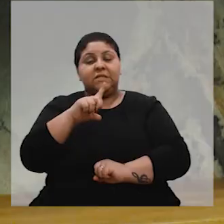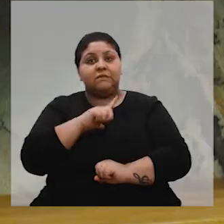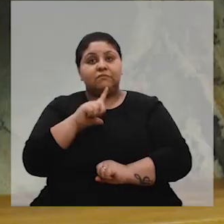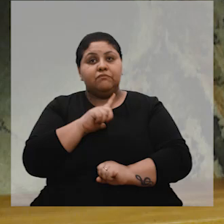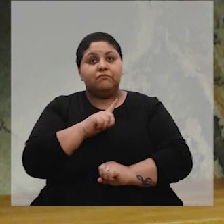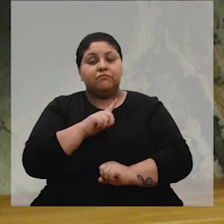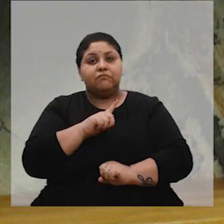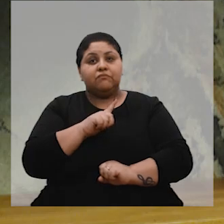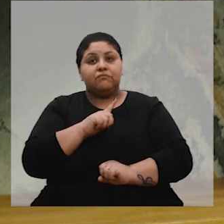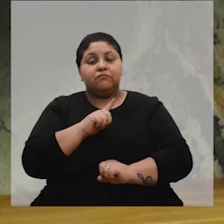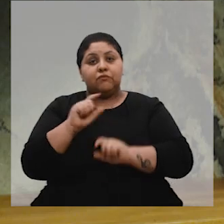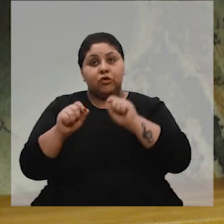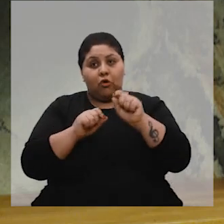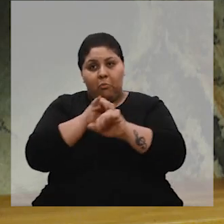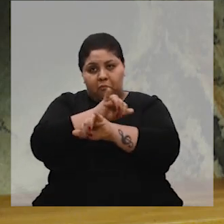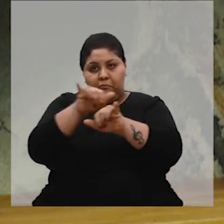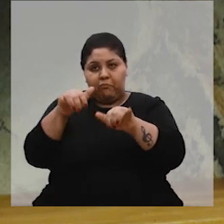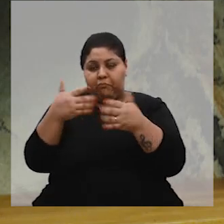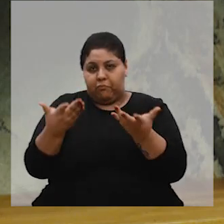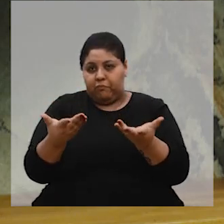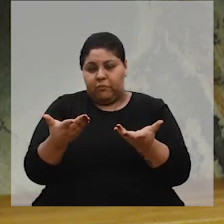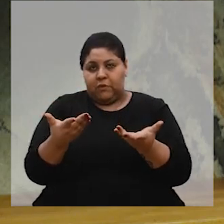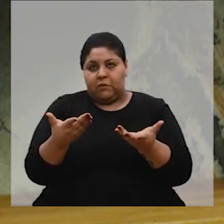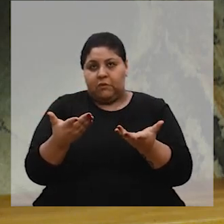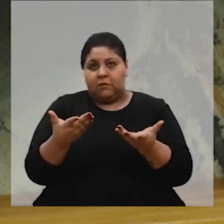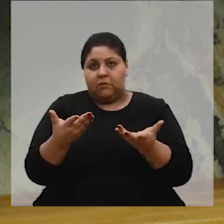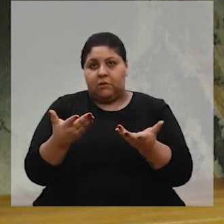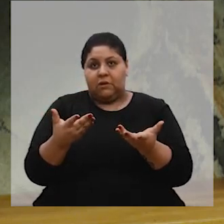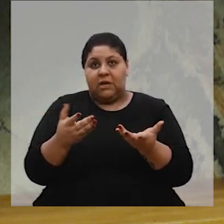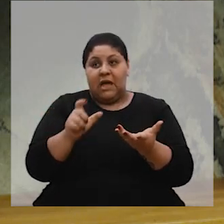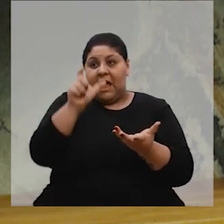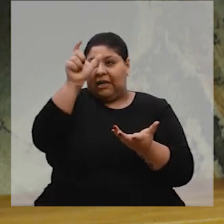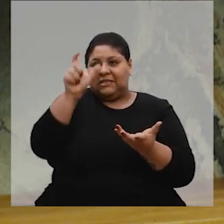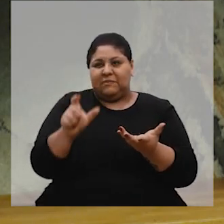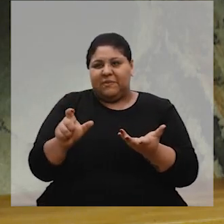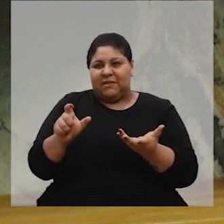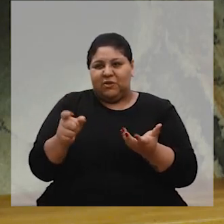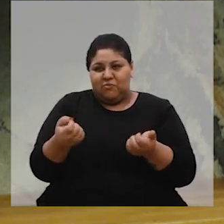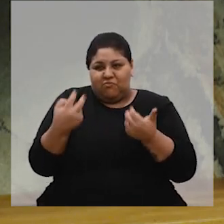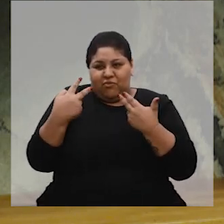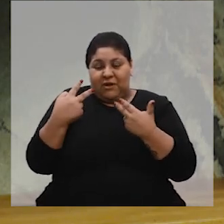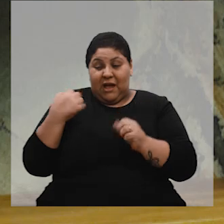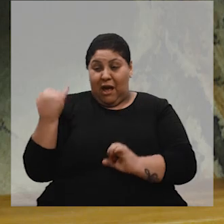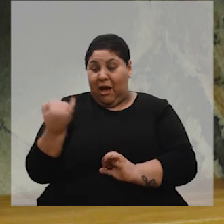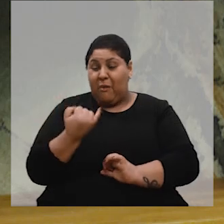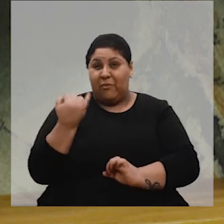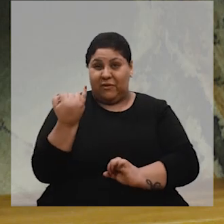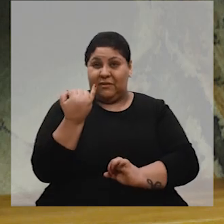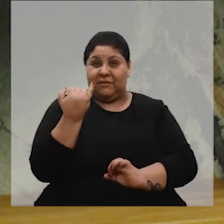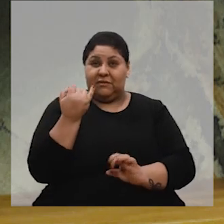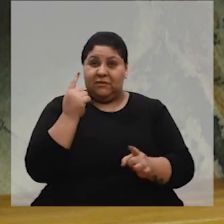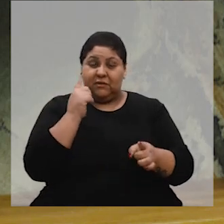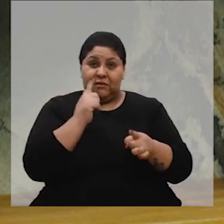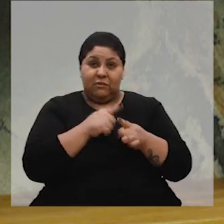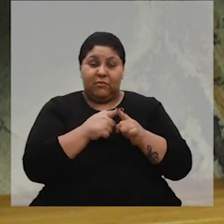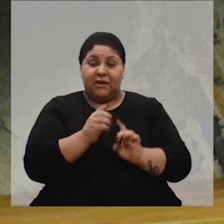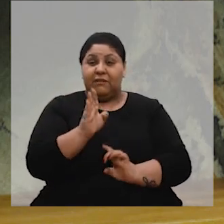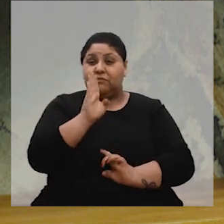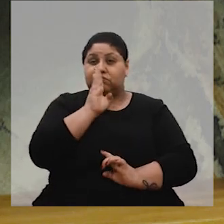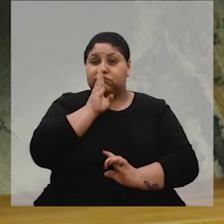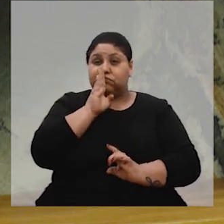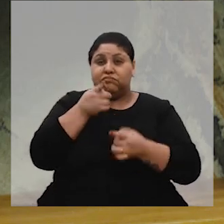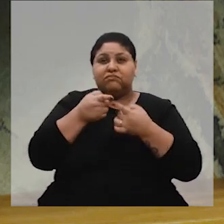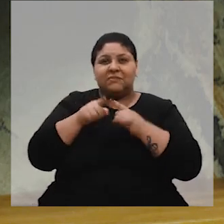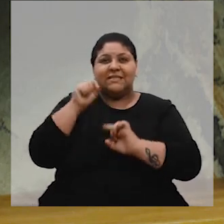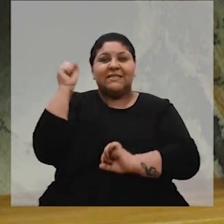que, justamente como vocês falaram, né? A gente não, às vezes as pessoas não dão tanta importância por ela ser tão